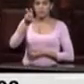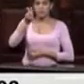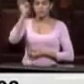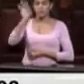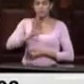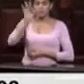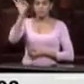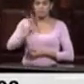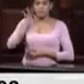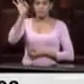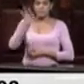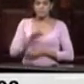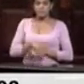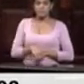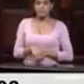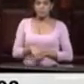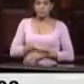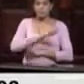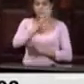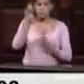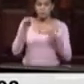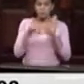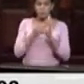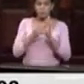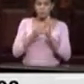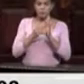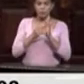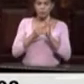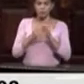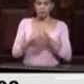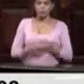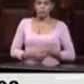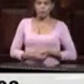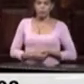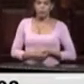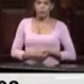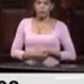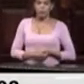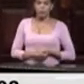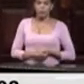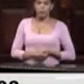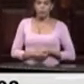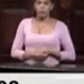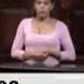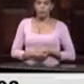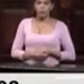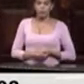dos recursos do DUDA, isto é, do DETRAN,